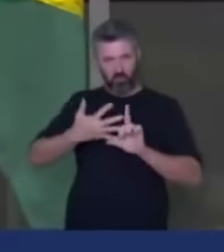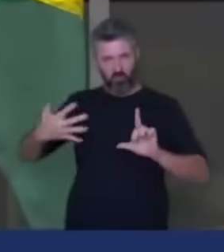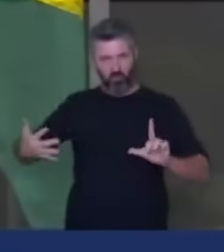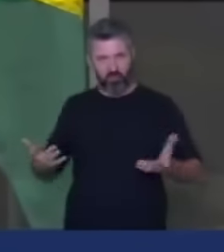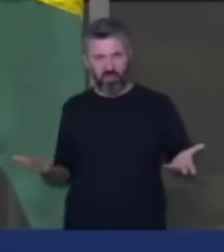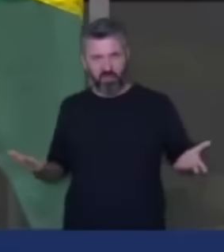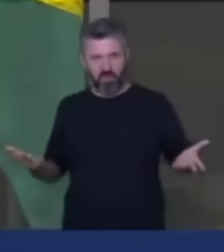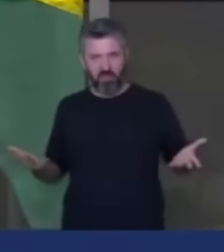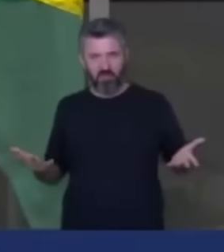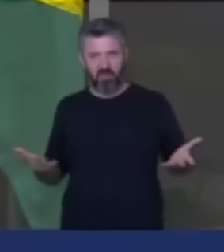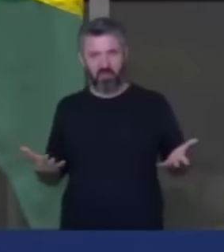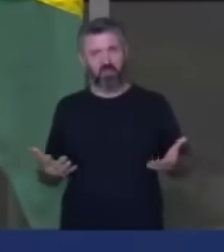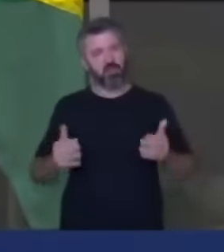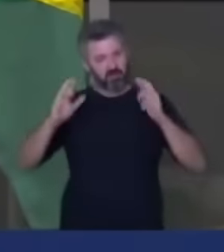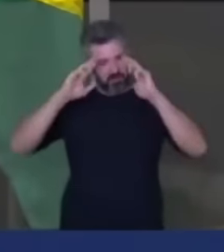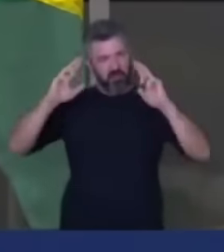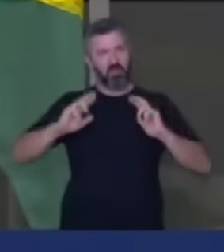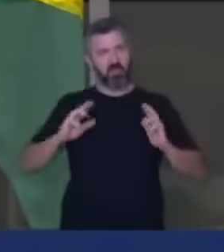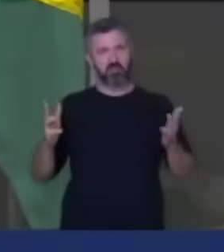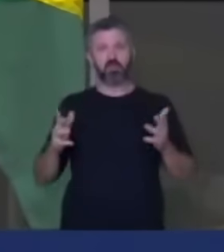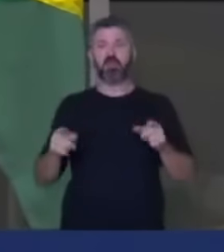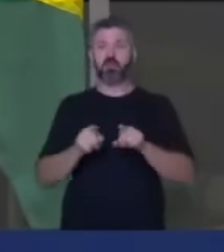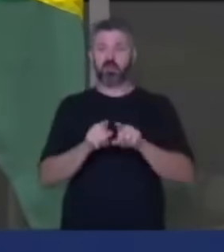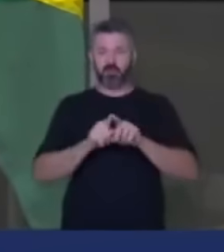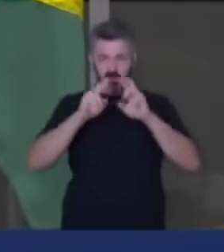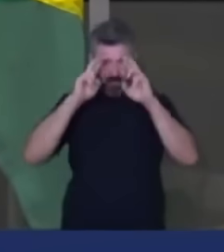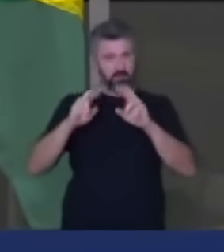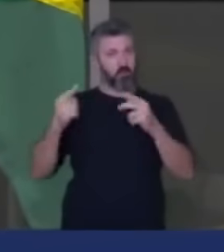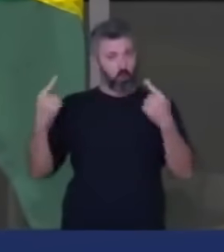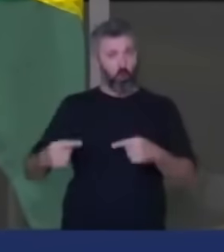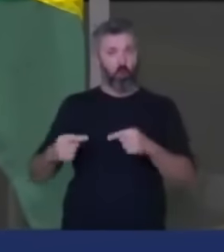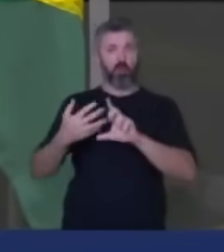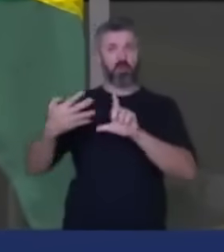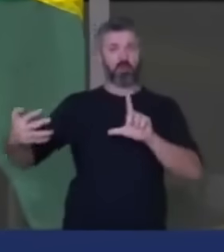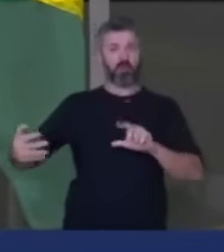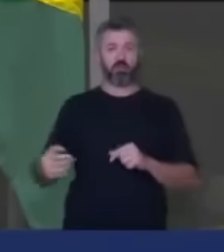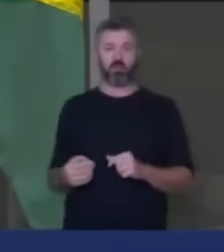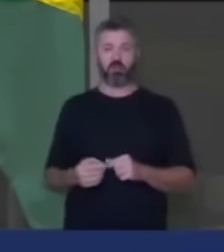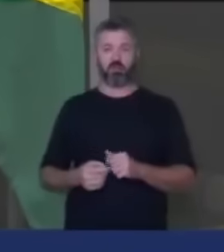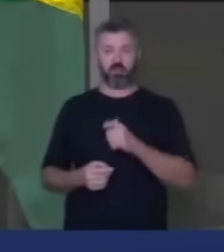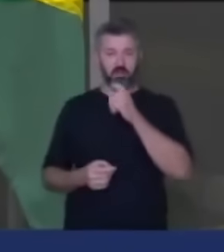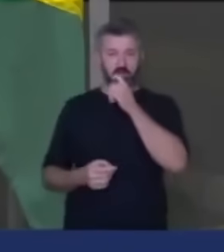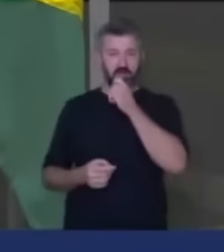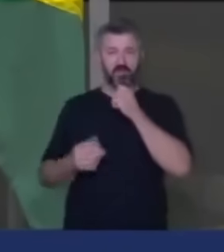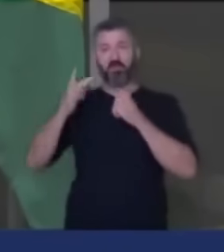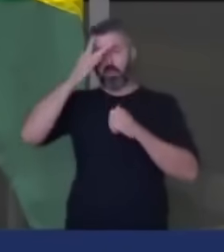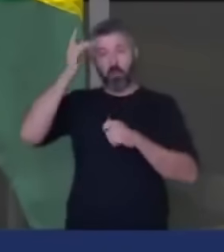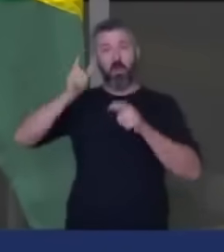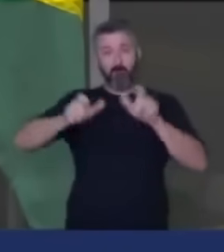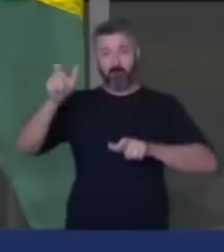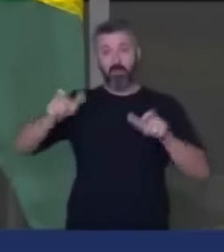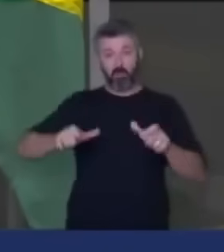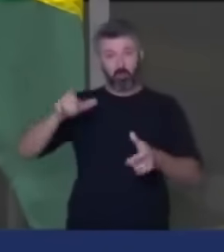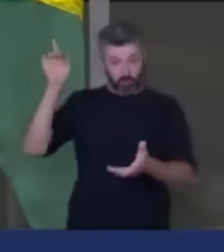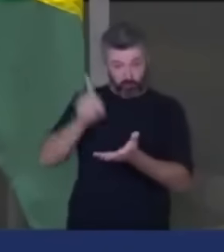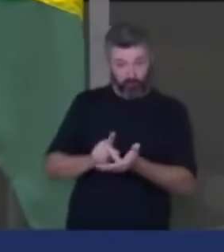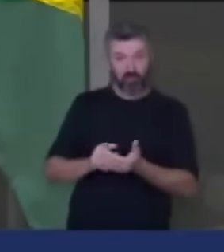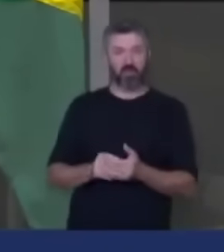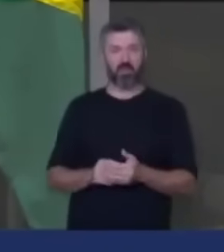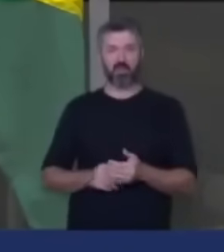eu desrespeito até com a causa é um desrespeito com as pessoas que de verdade